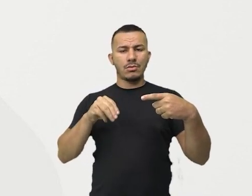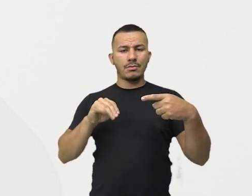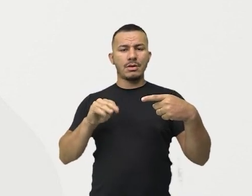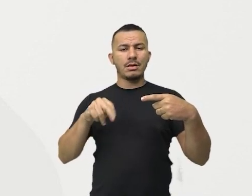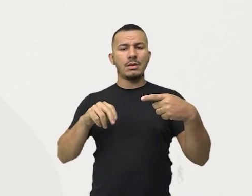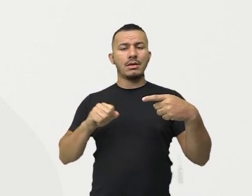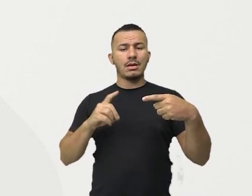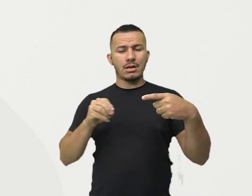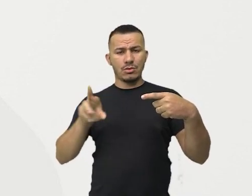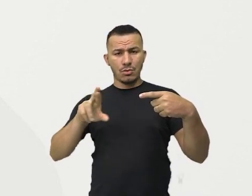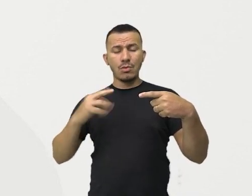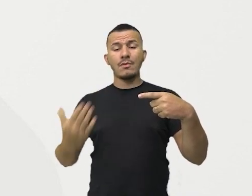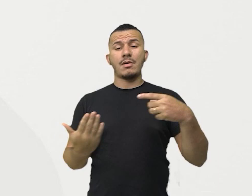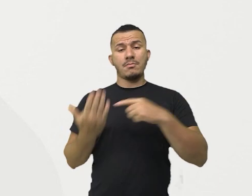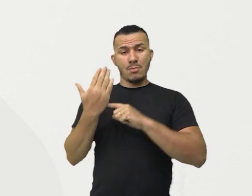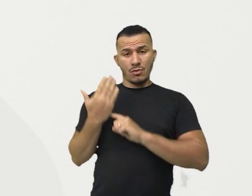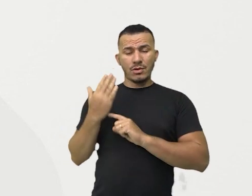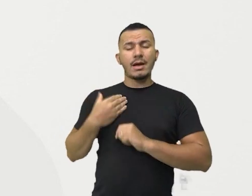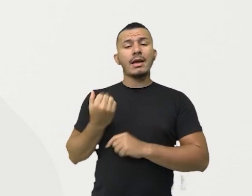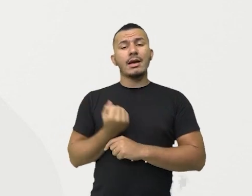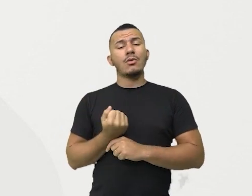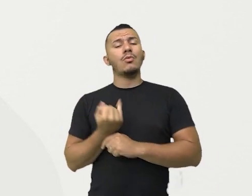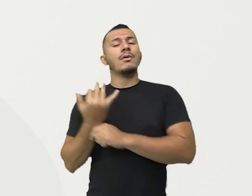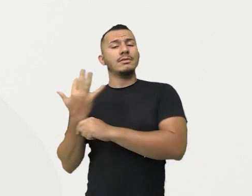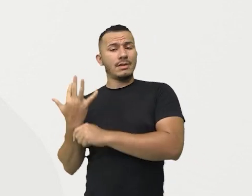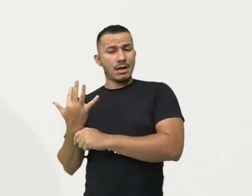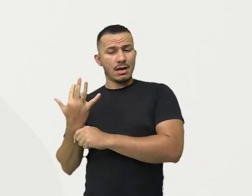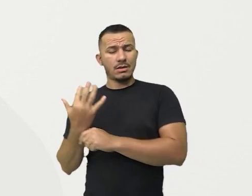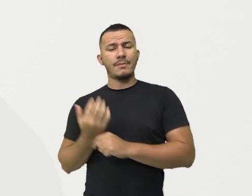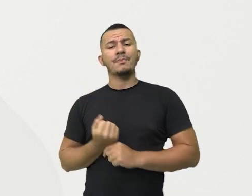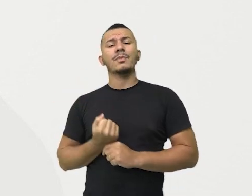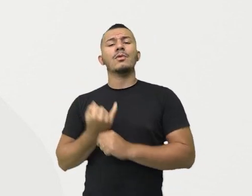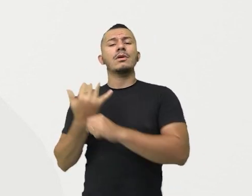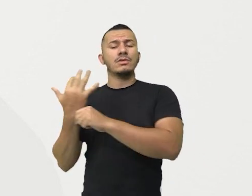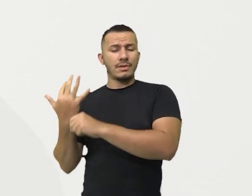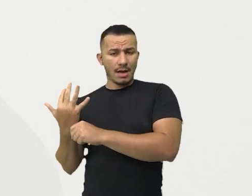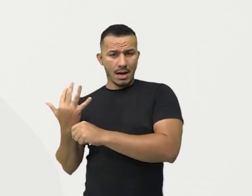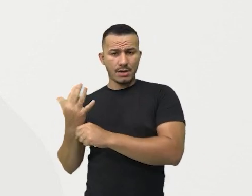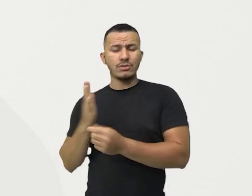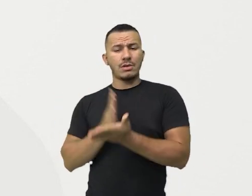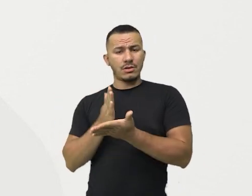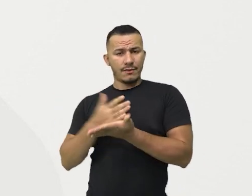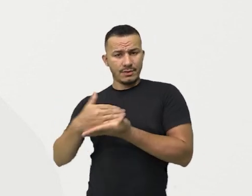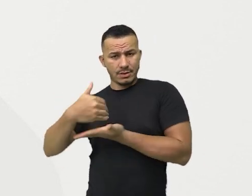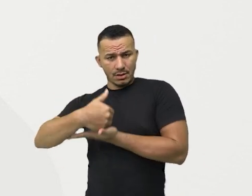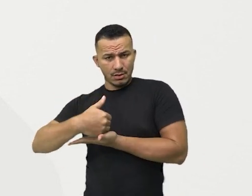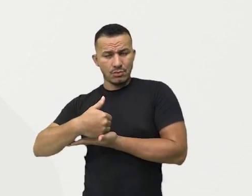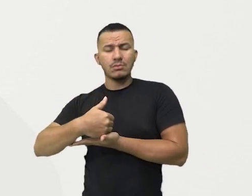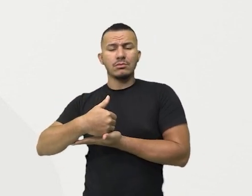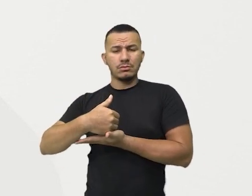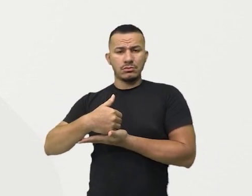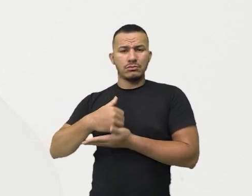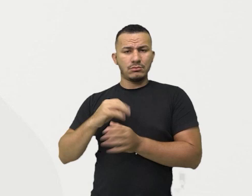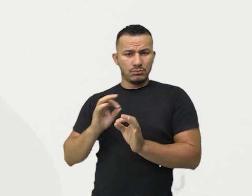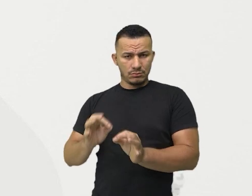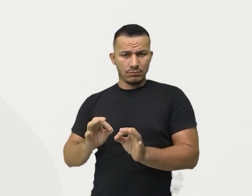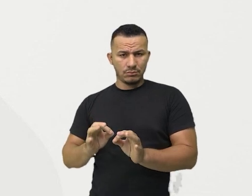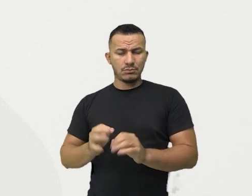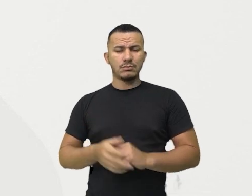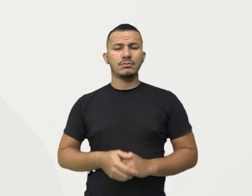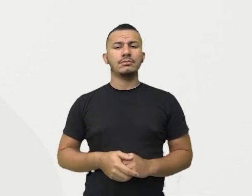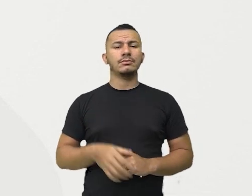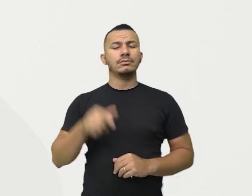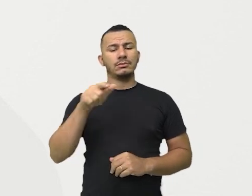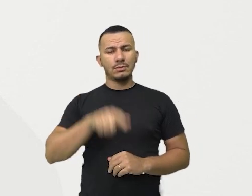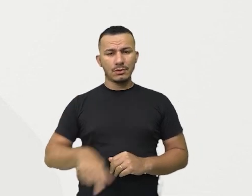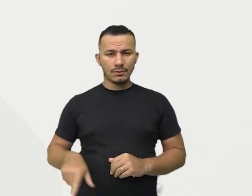vai representar para nós a quantidade, a maneira como o todo está dividido, né? Então,